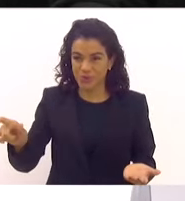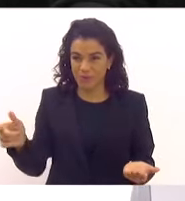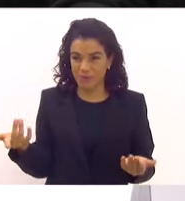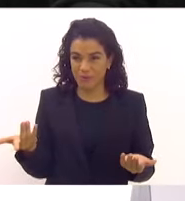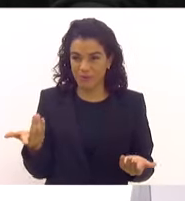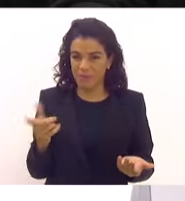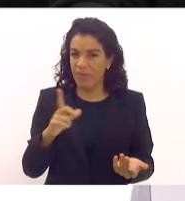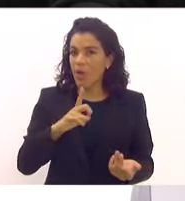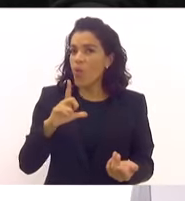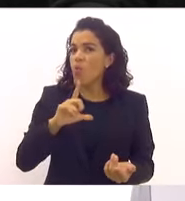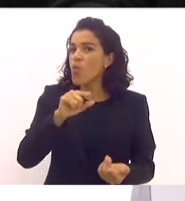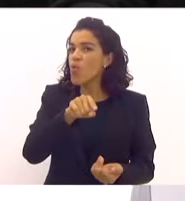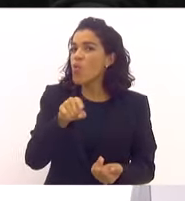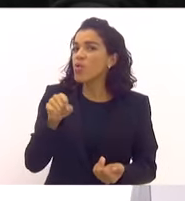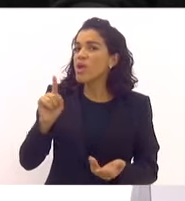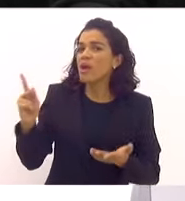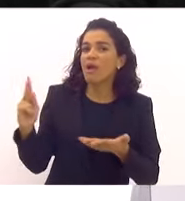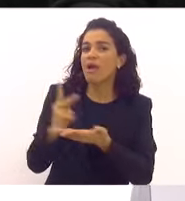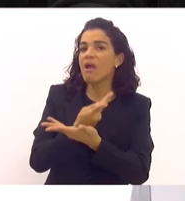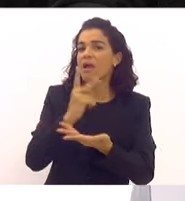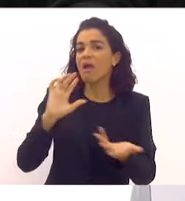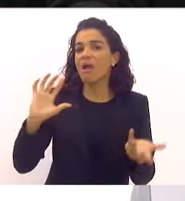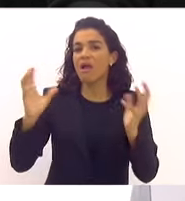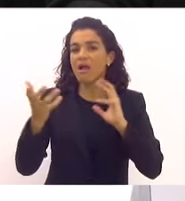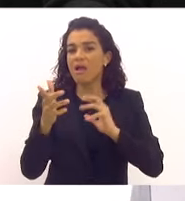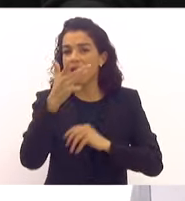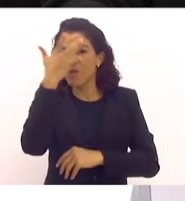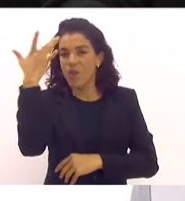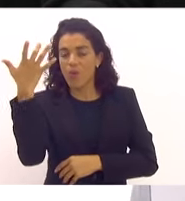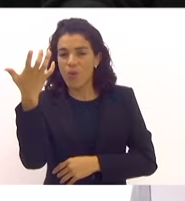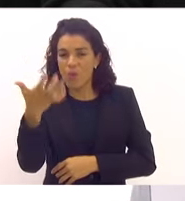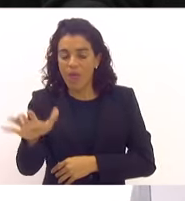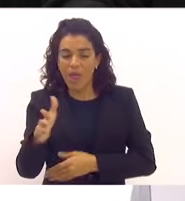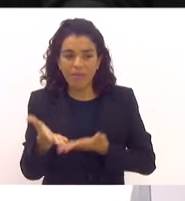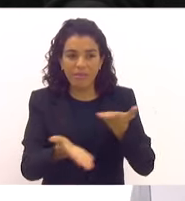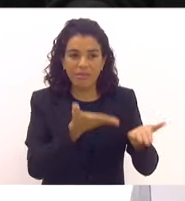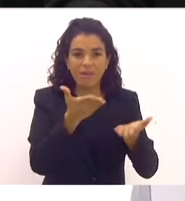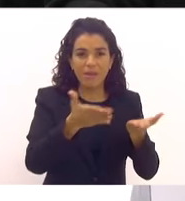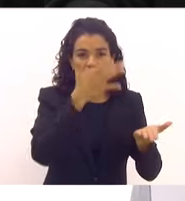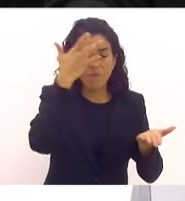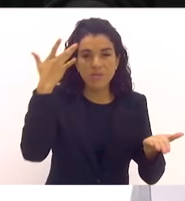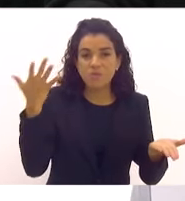há uma motivação. E esta motivação,